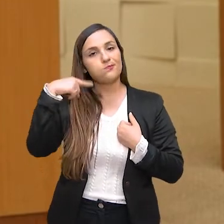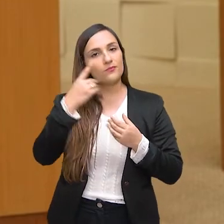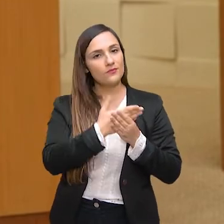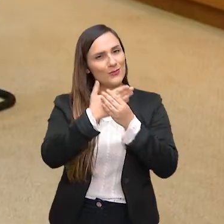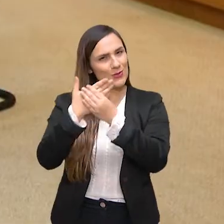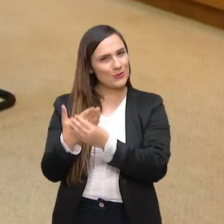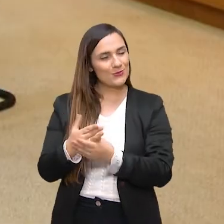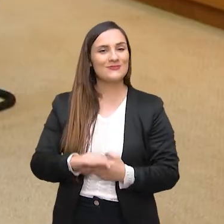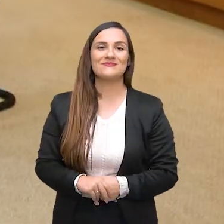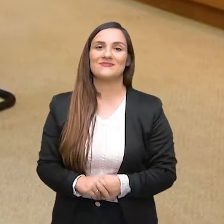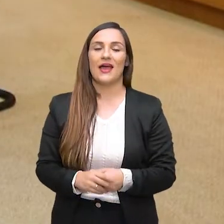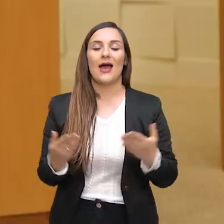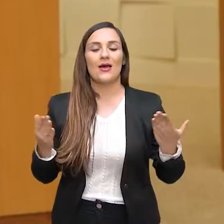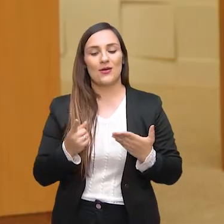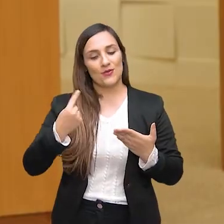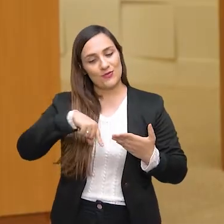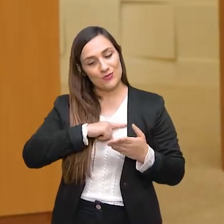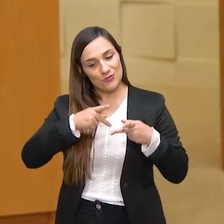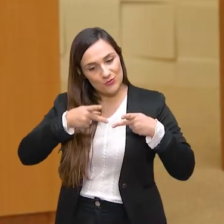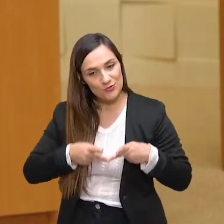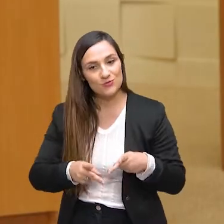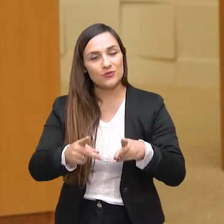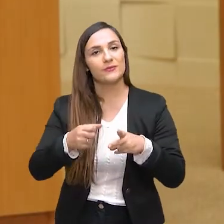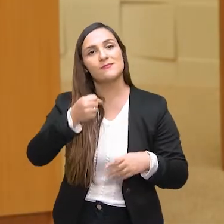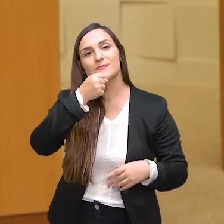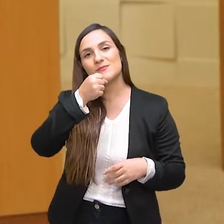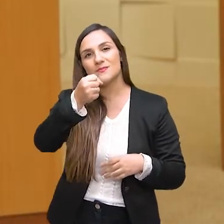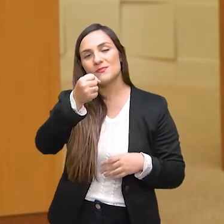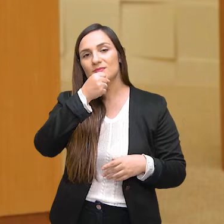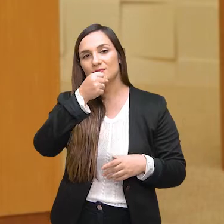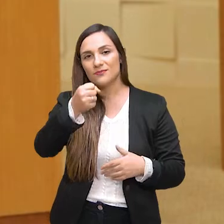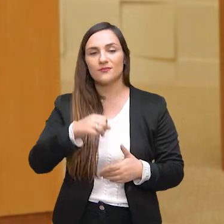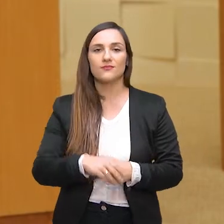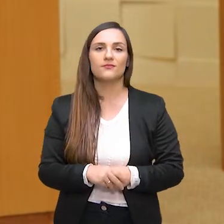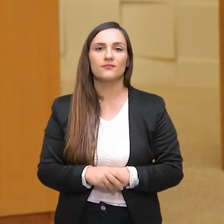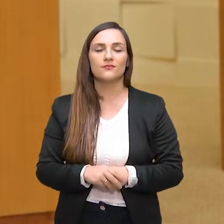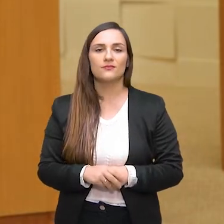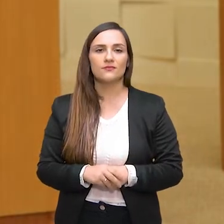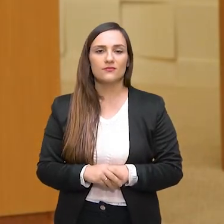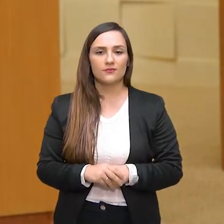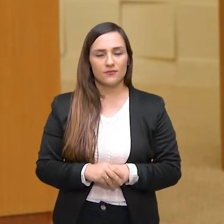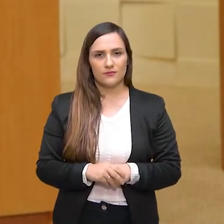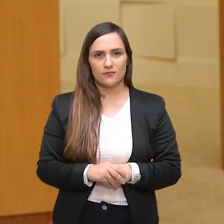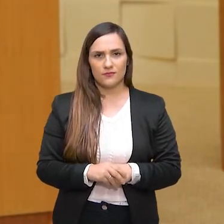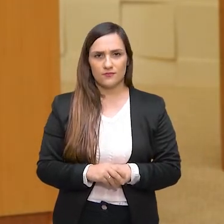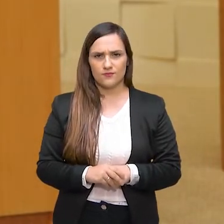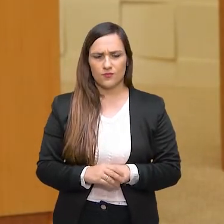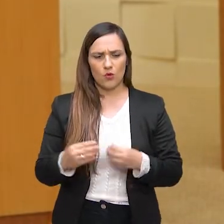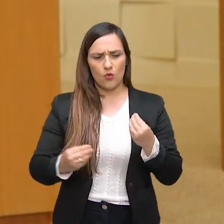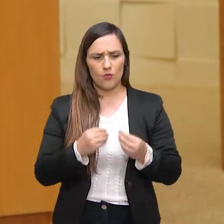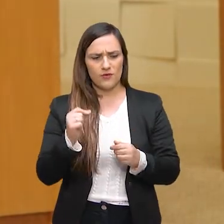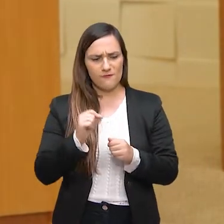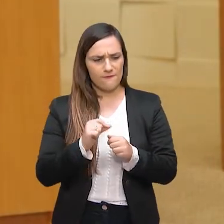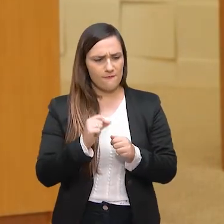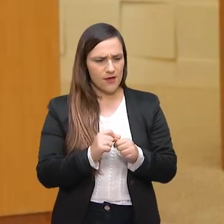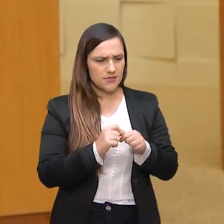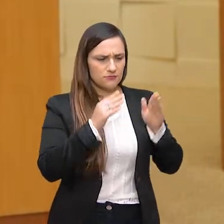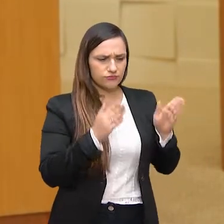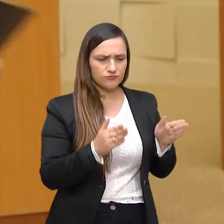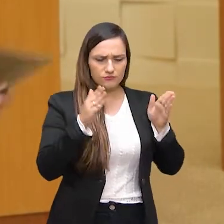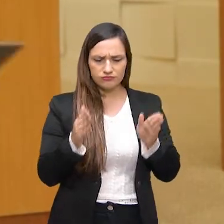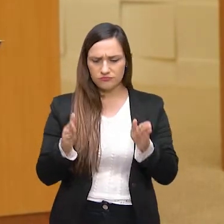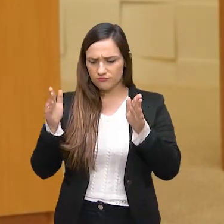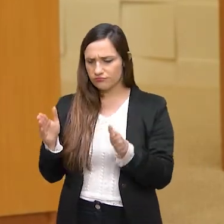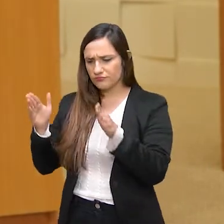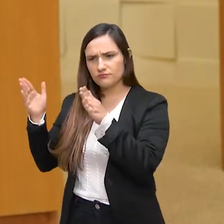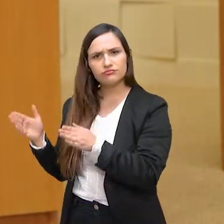processual. Desembargador, dando sequência à nossa entrevista, né? Qual a ordem das etapas do processo? Como